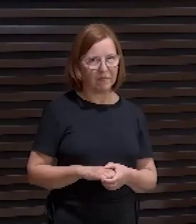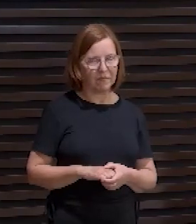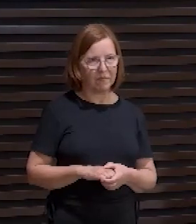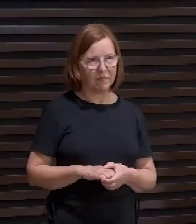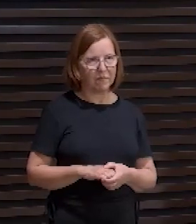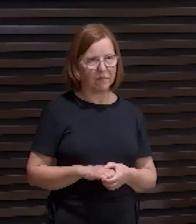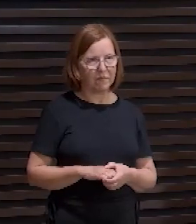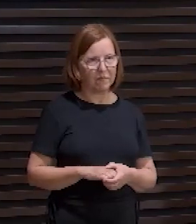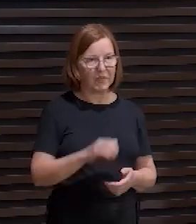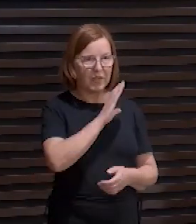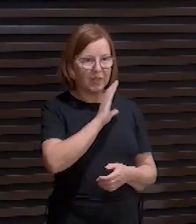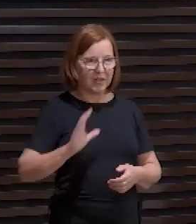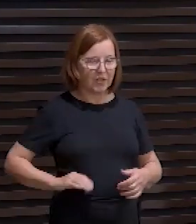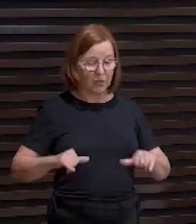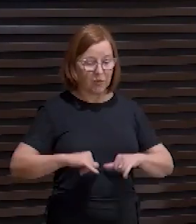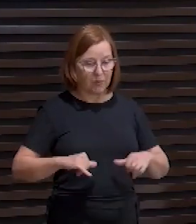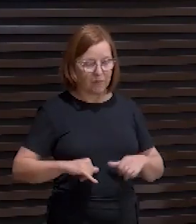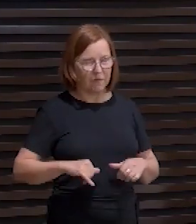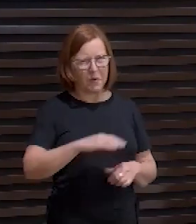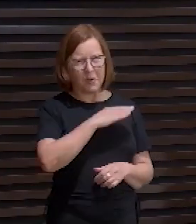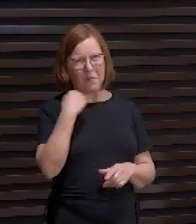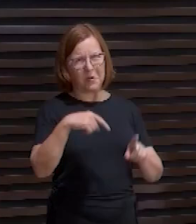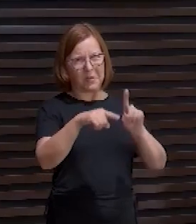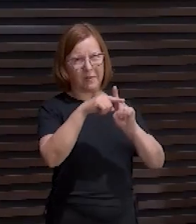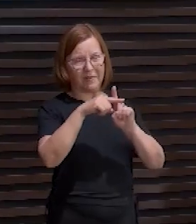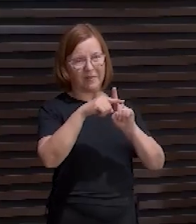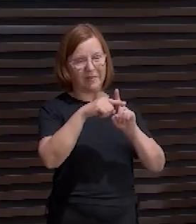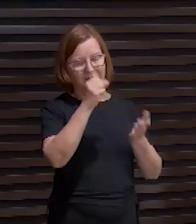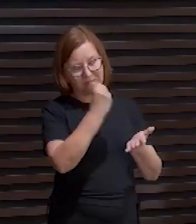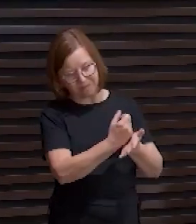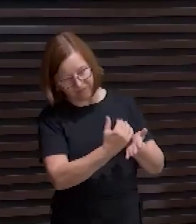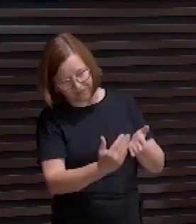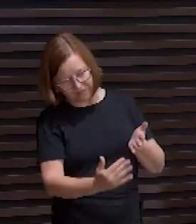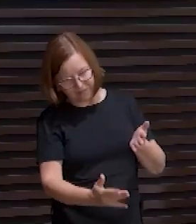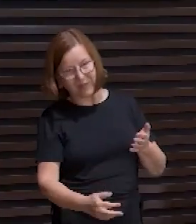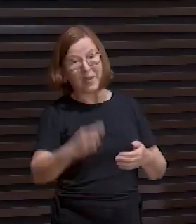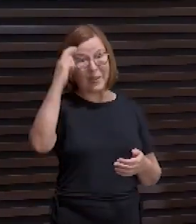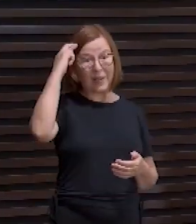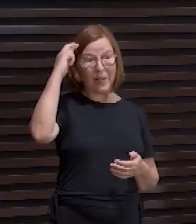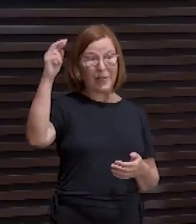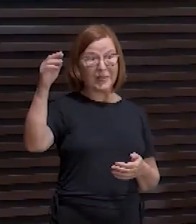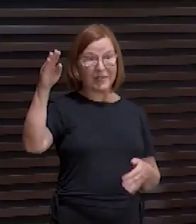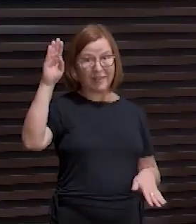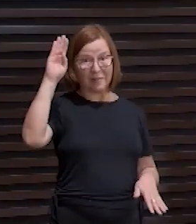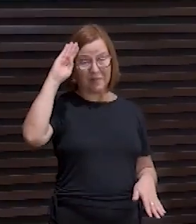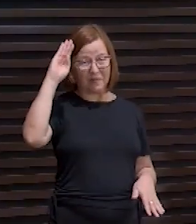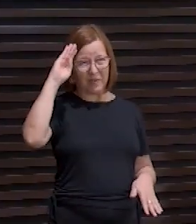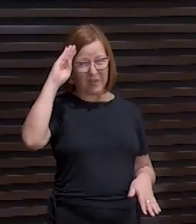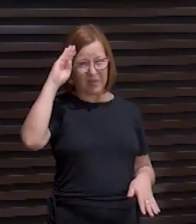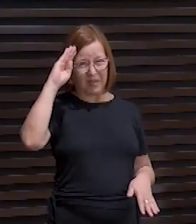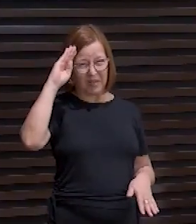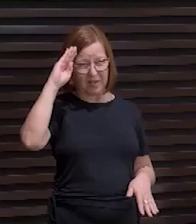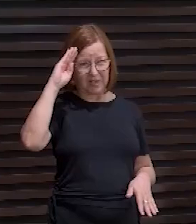Sofreu uma morte dura. O sangue de Jesus foi derramado. O Senhor dos exércitos foi cuspido. Ele,